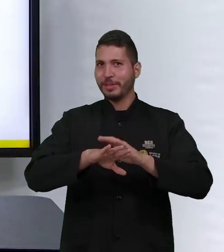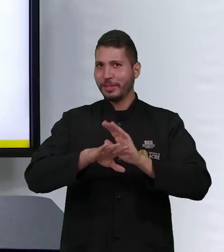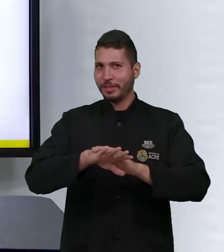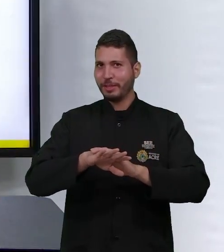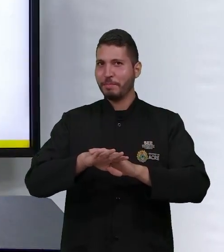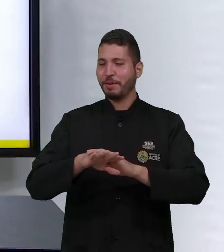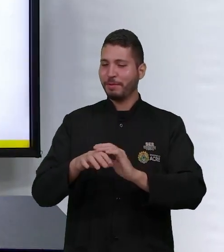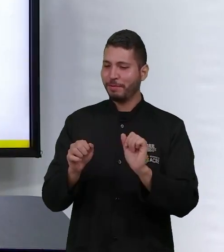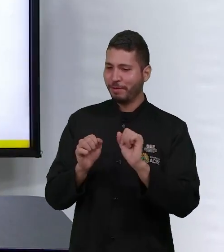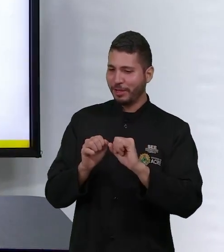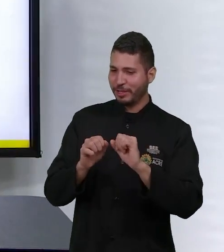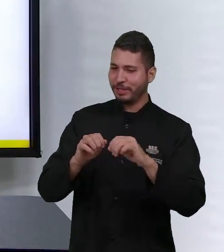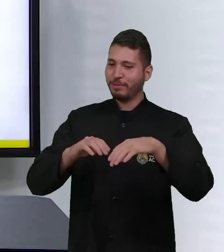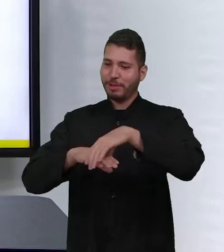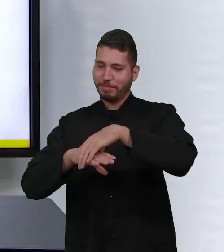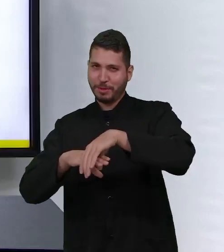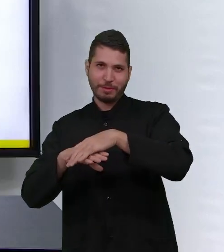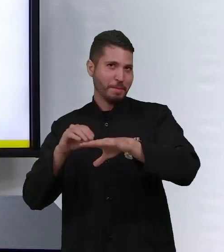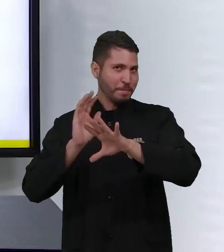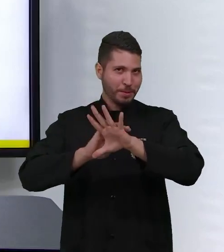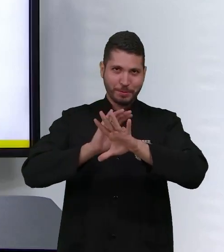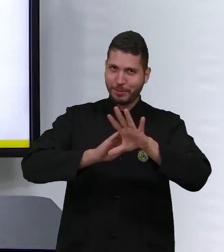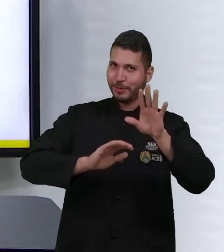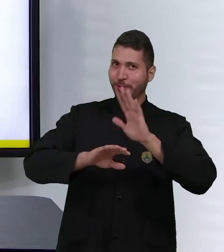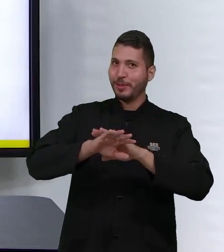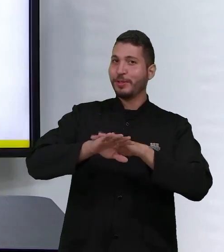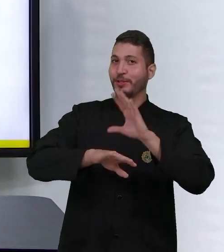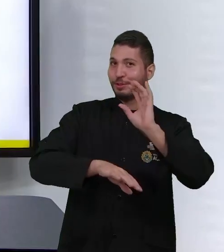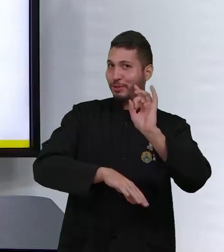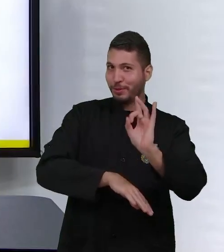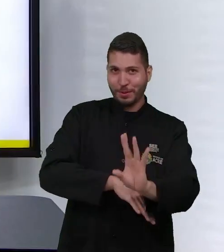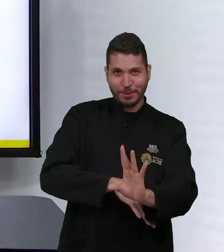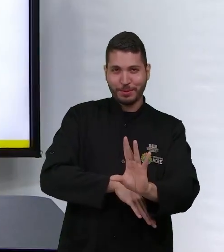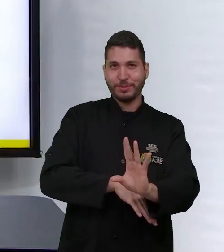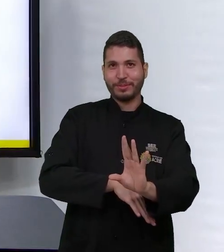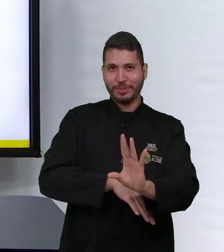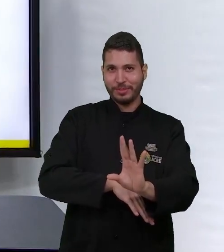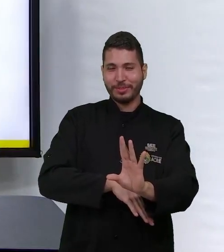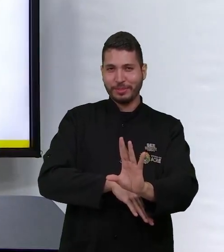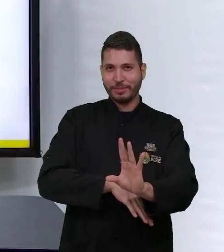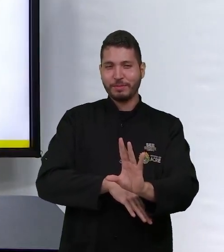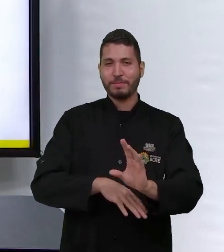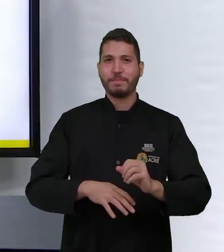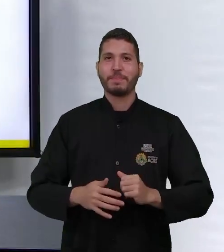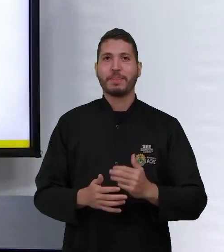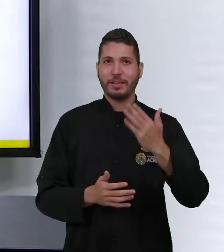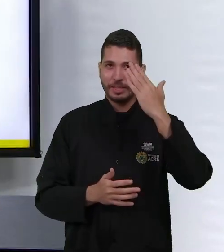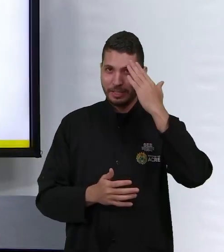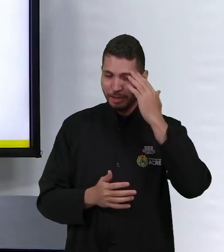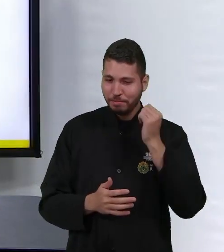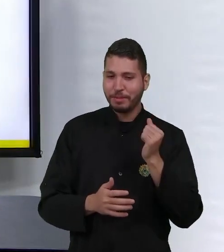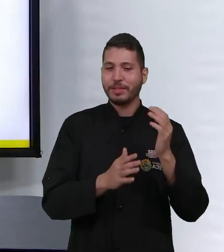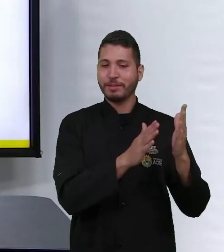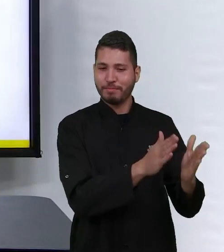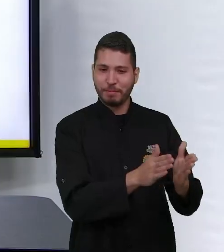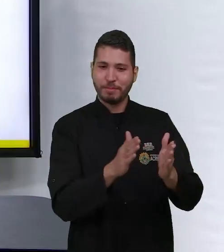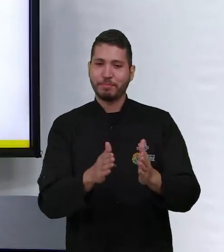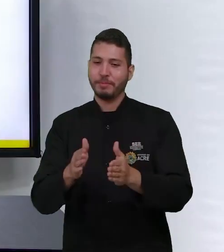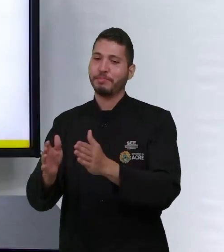noção do processo da fabricação desse sapato, do par de sapato, do início ao fim. A